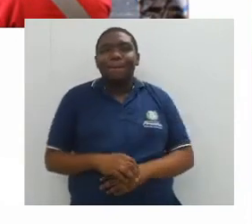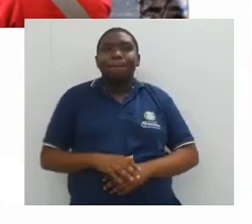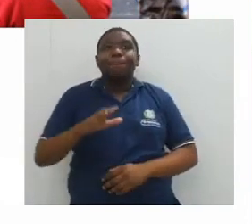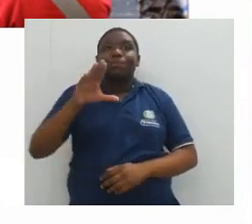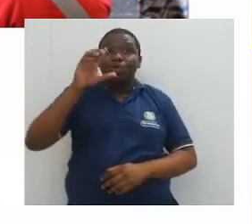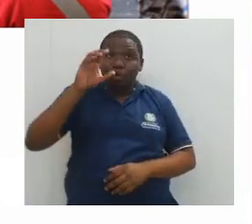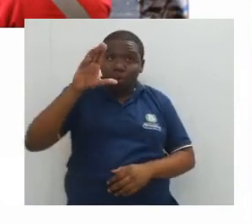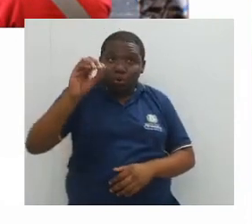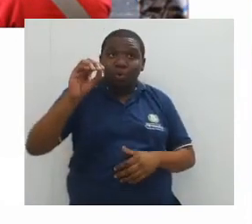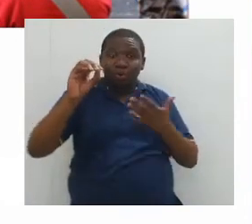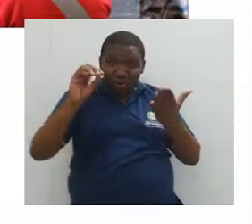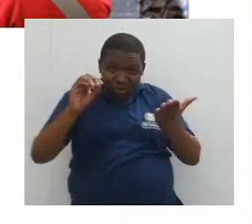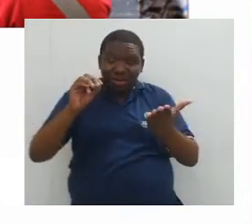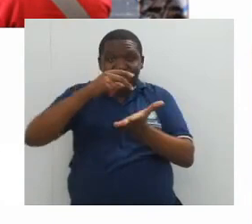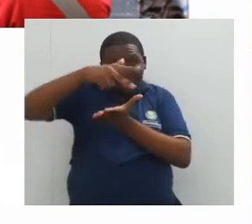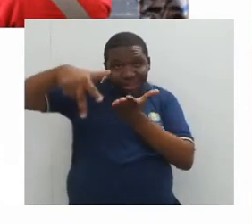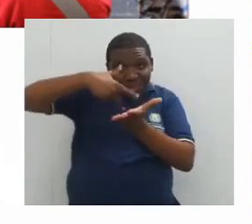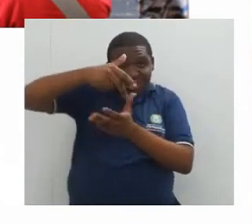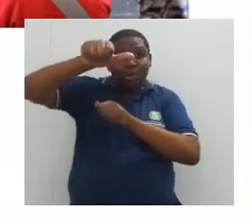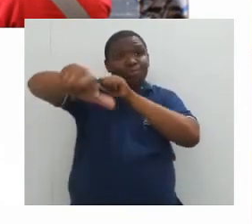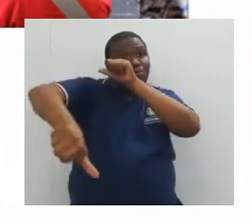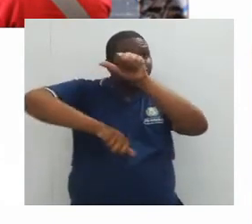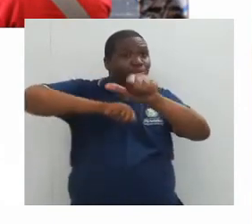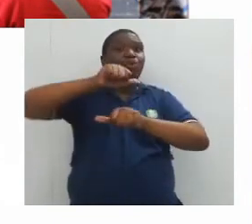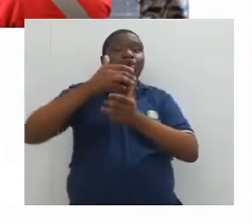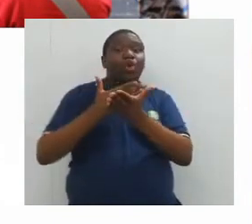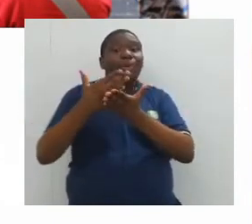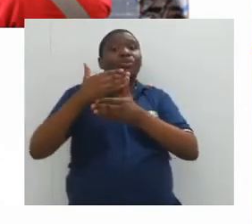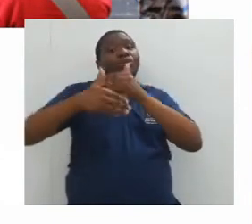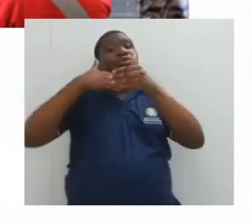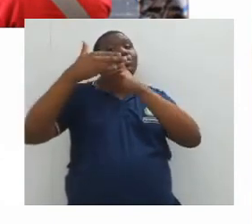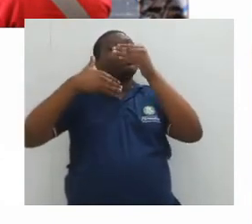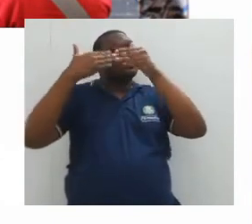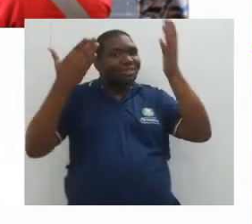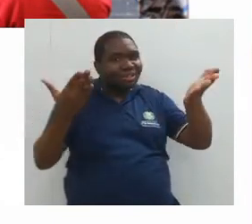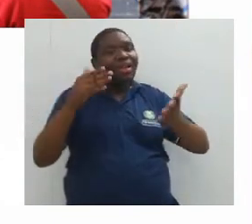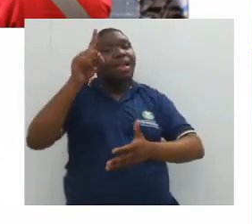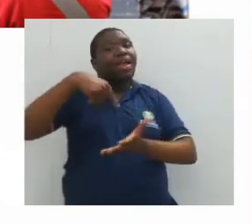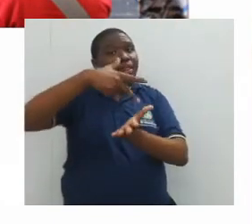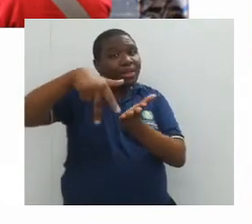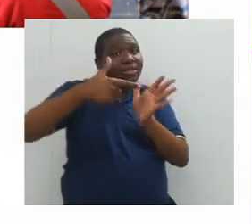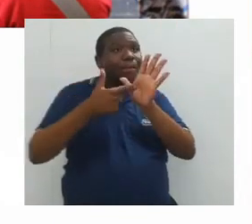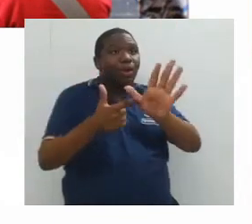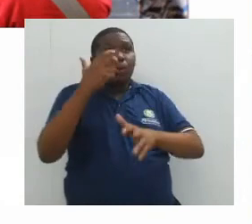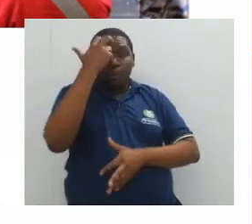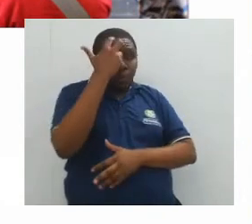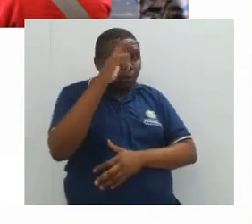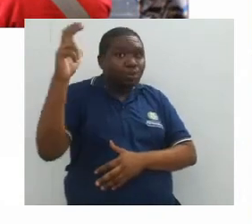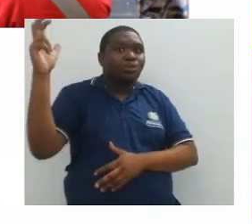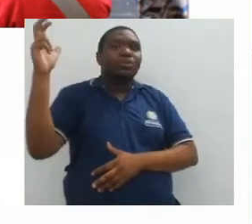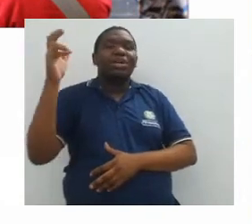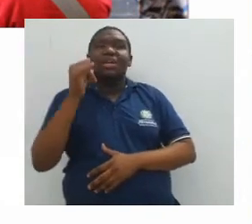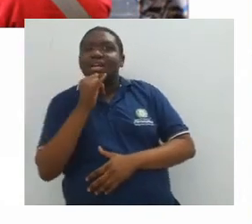ele se modificou tanto, ele evoluiu, que ele passou a ser uma das danças de apresentações culturais,